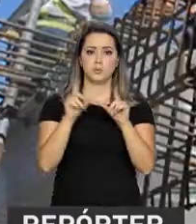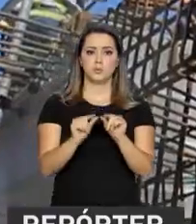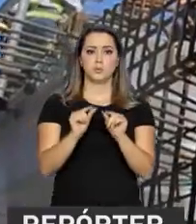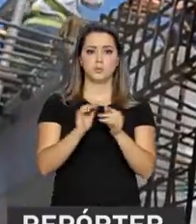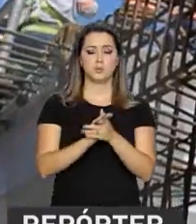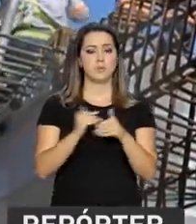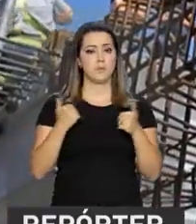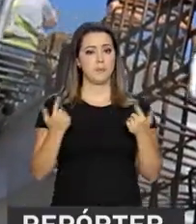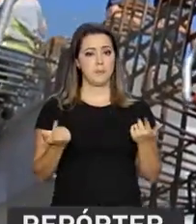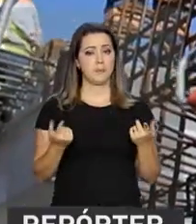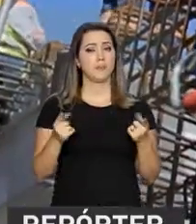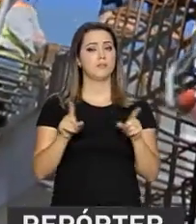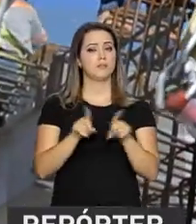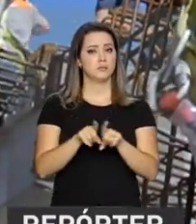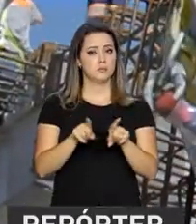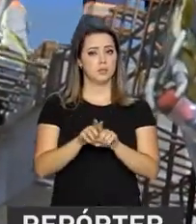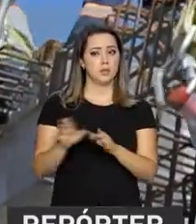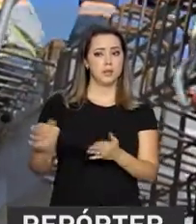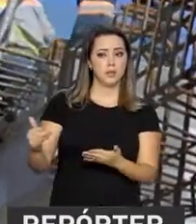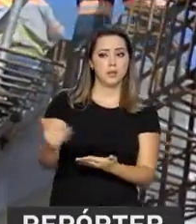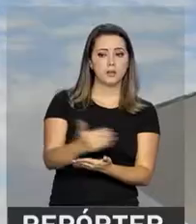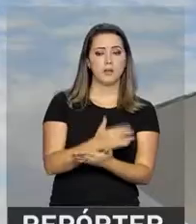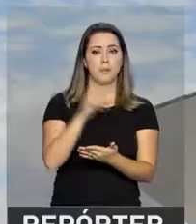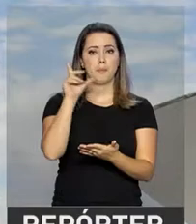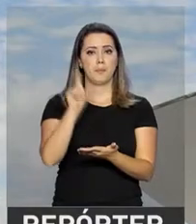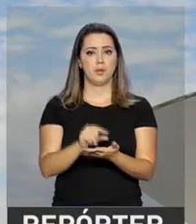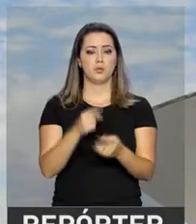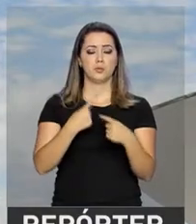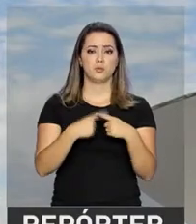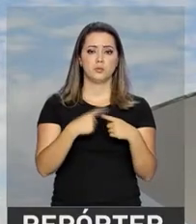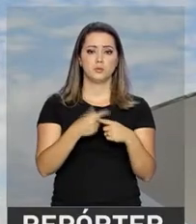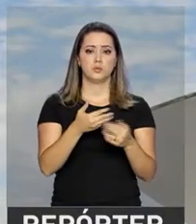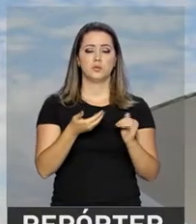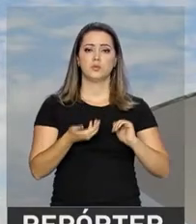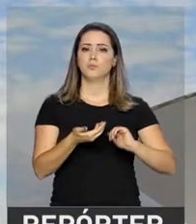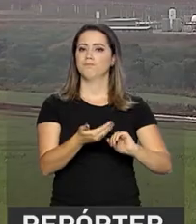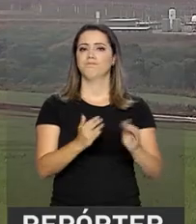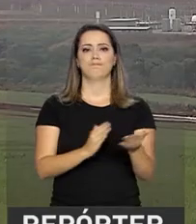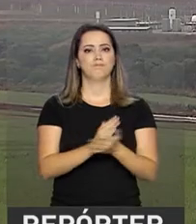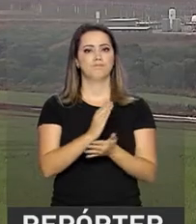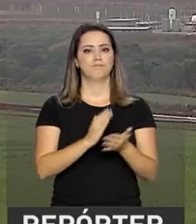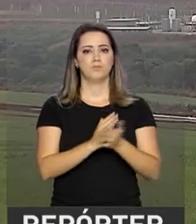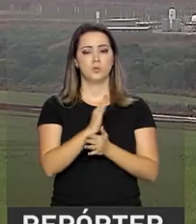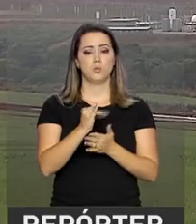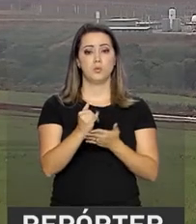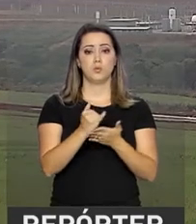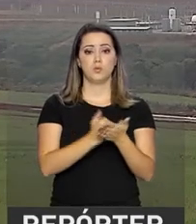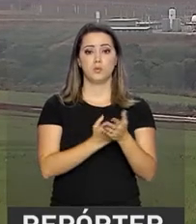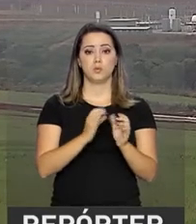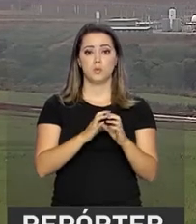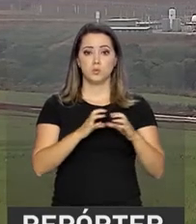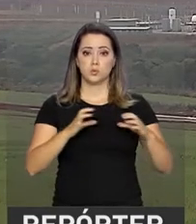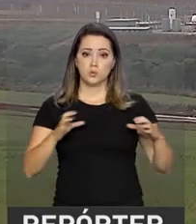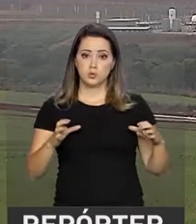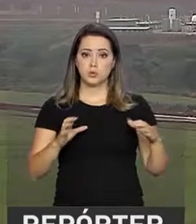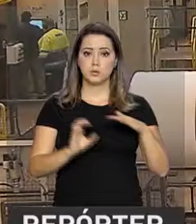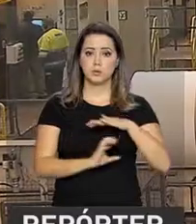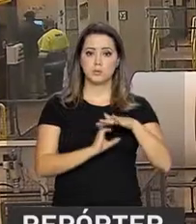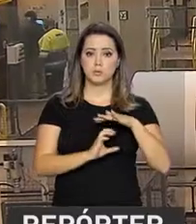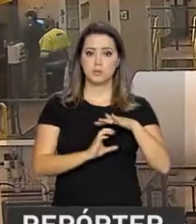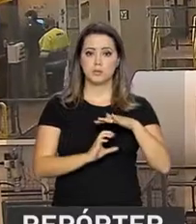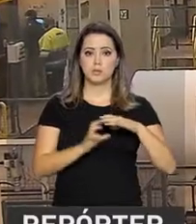menor. Mas também vai arrecadar menos. Isso porque o Congresso não aprovou a tributação de grandes